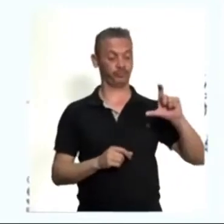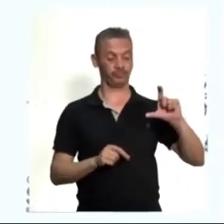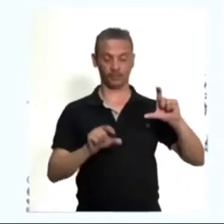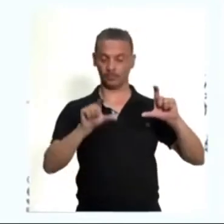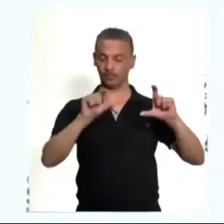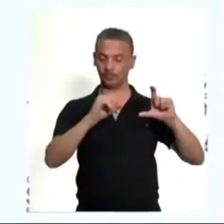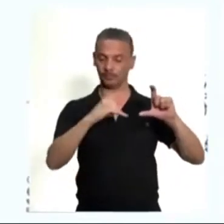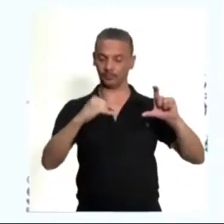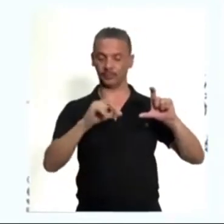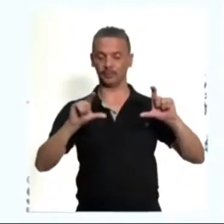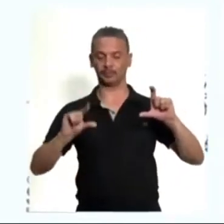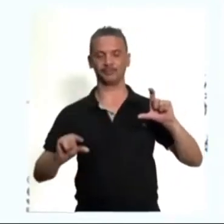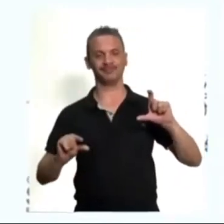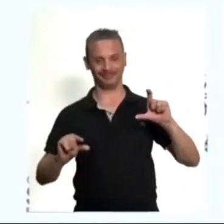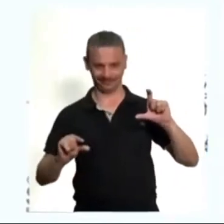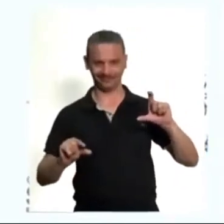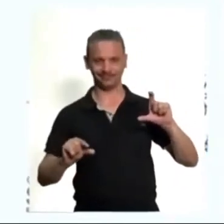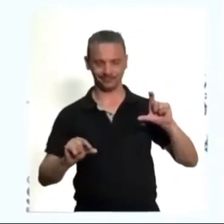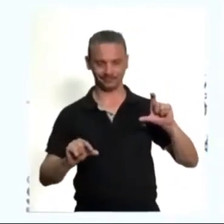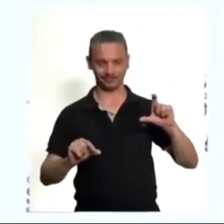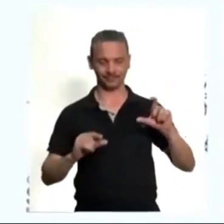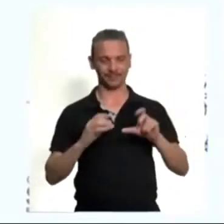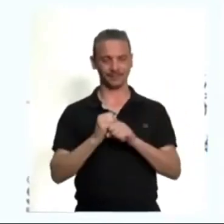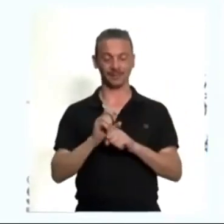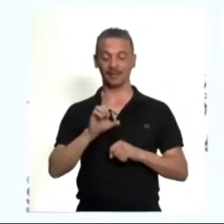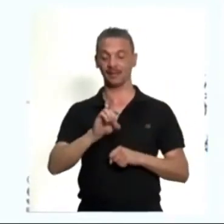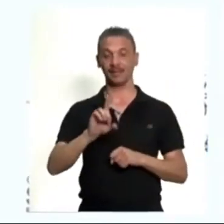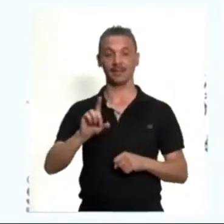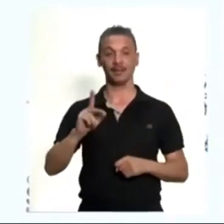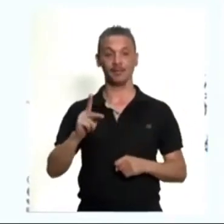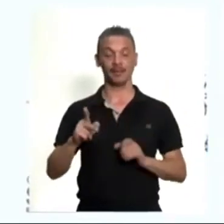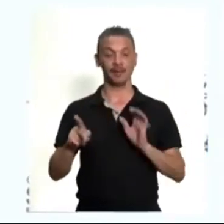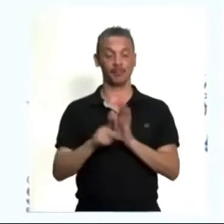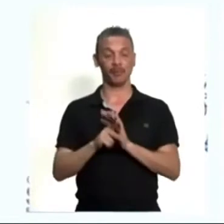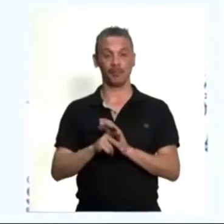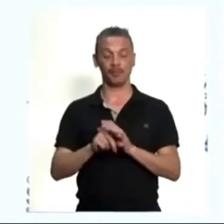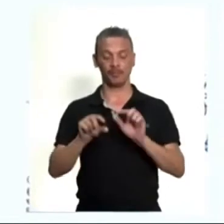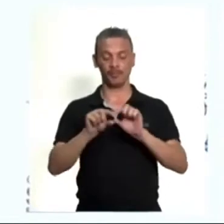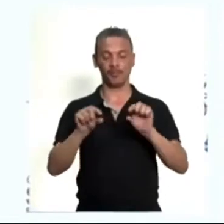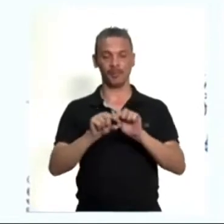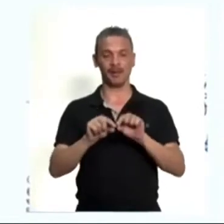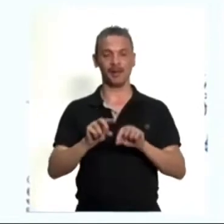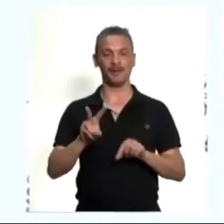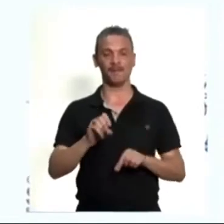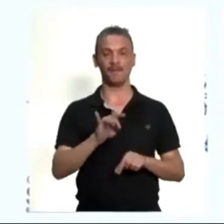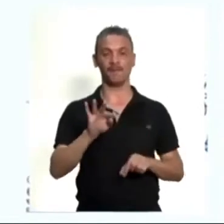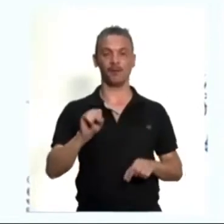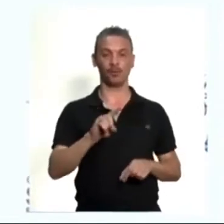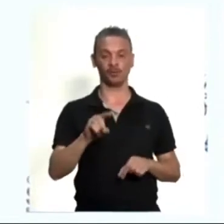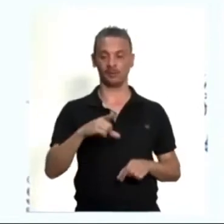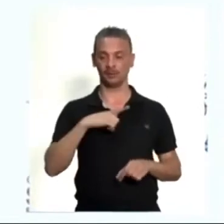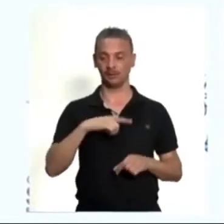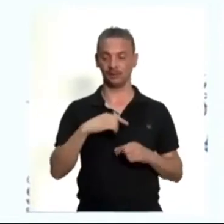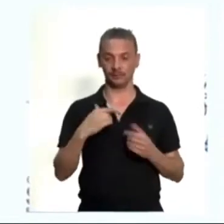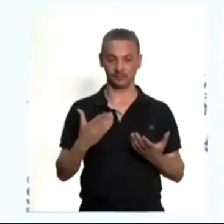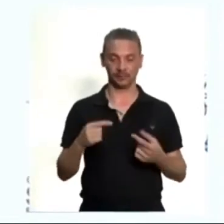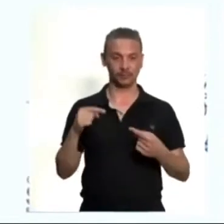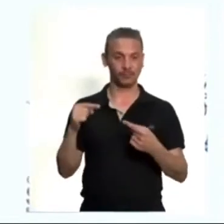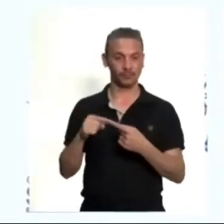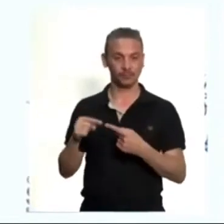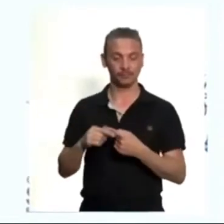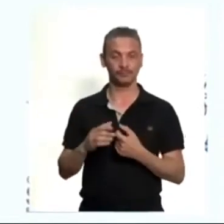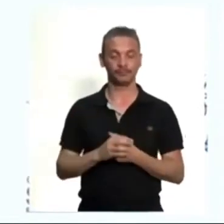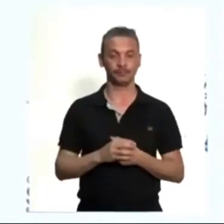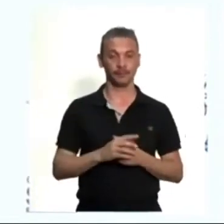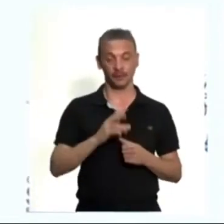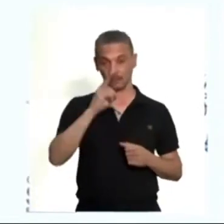menor. Essa subtração vai dar a DDP da pilha em volts. É assim que se calcula a diferença de potencial ou a força